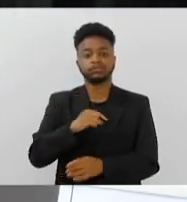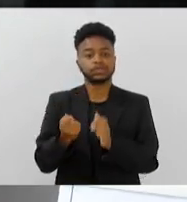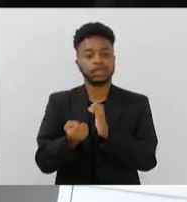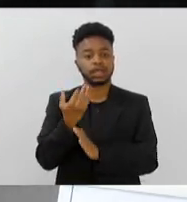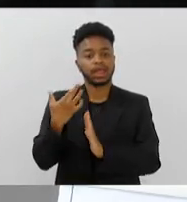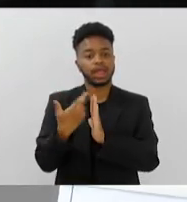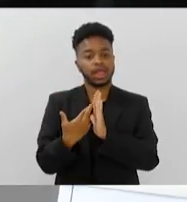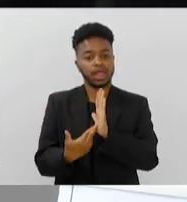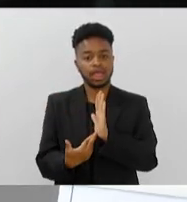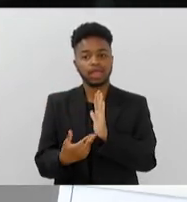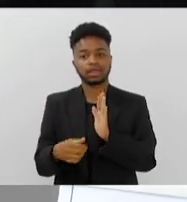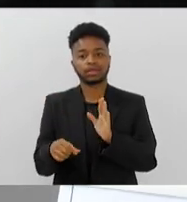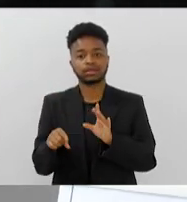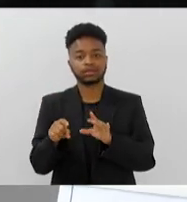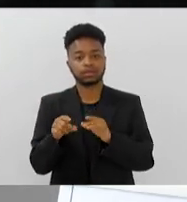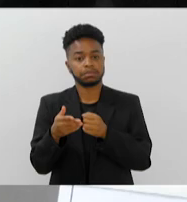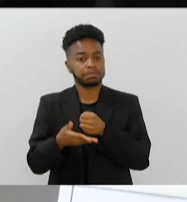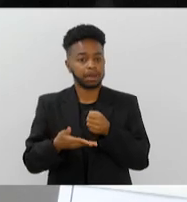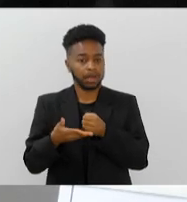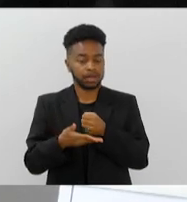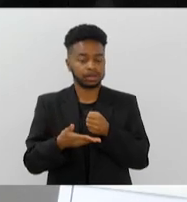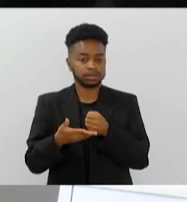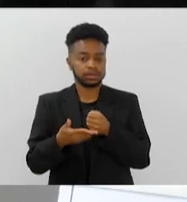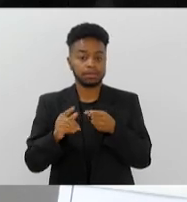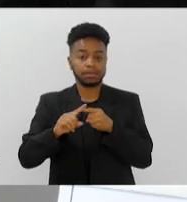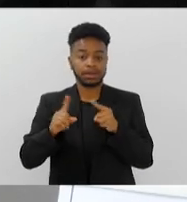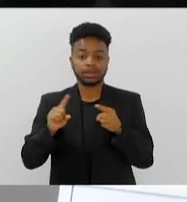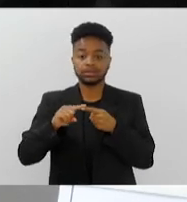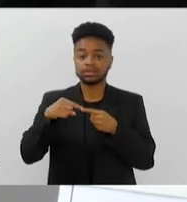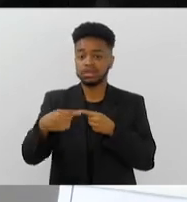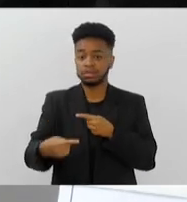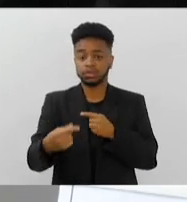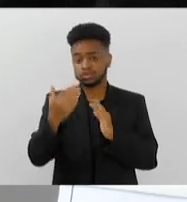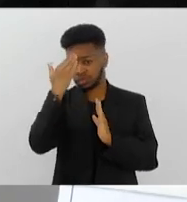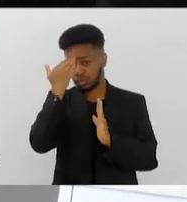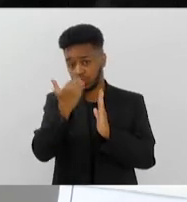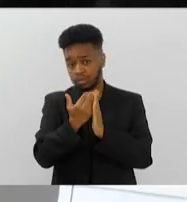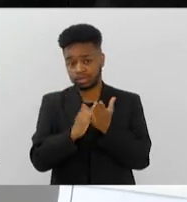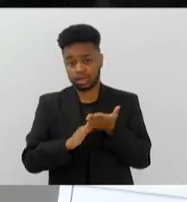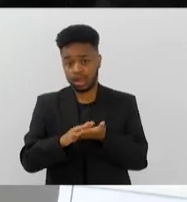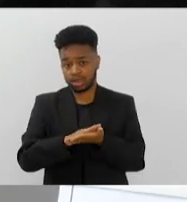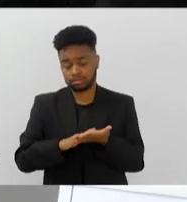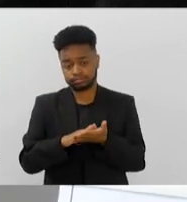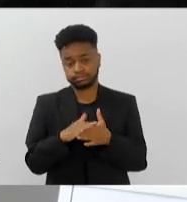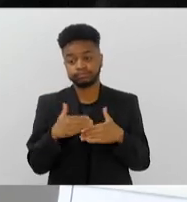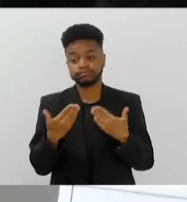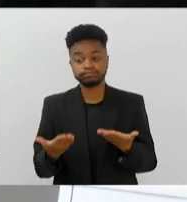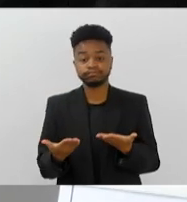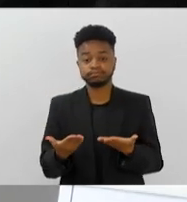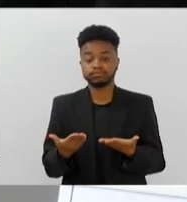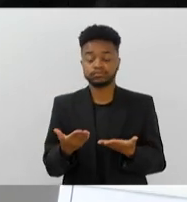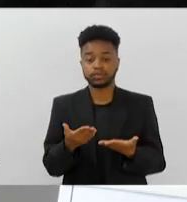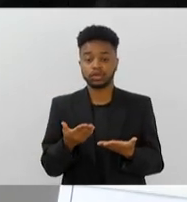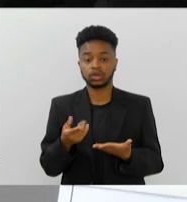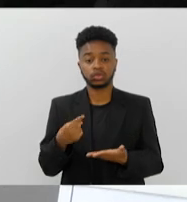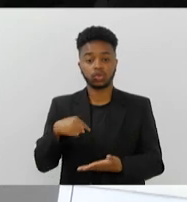estabelecermos normas principiológicas que depois não serão cumpridas. Olha, não